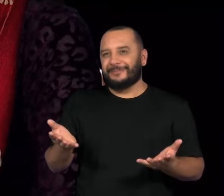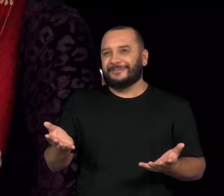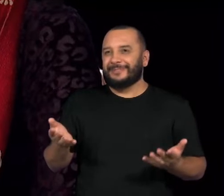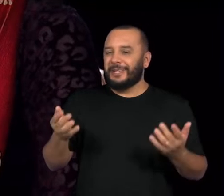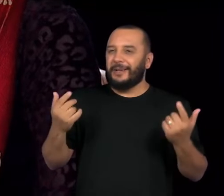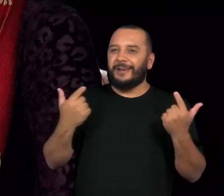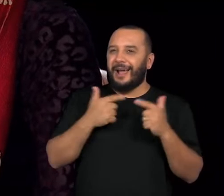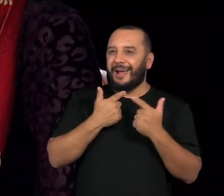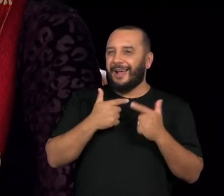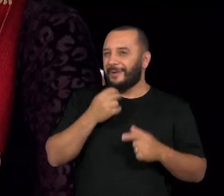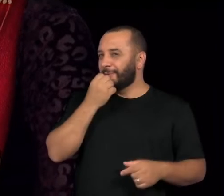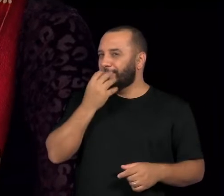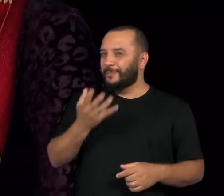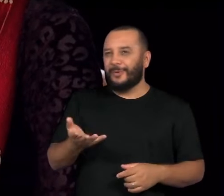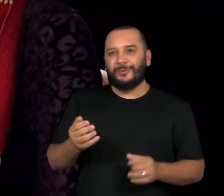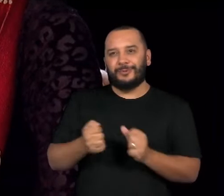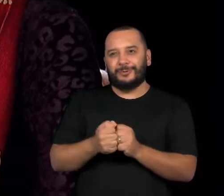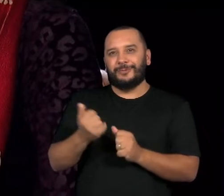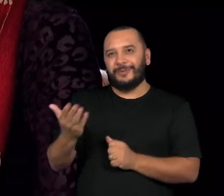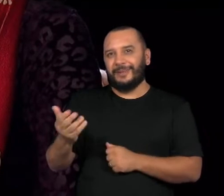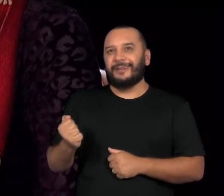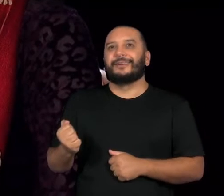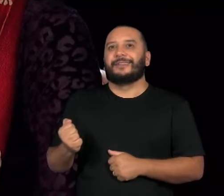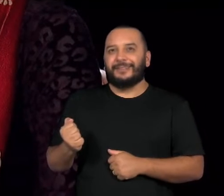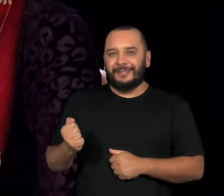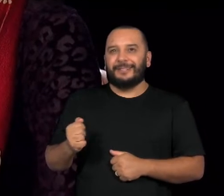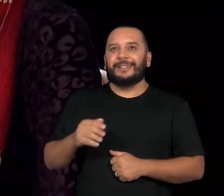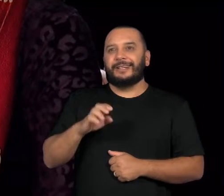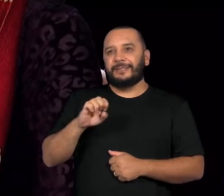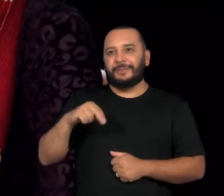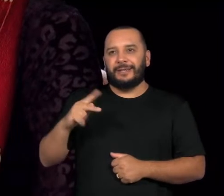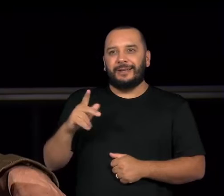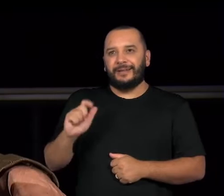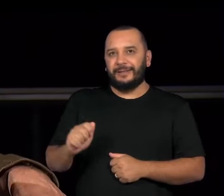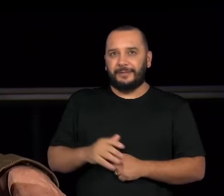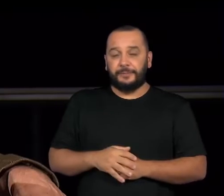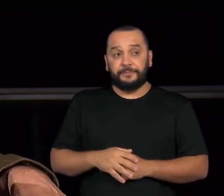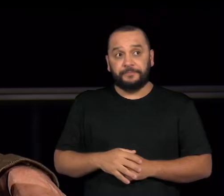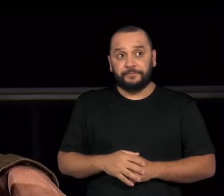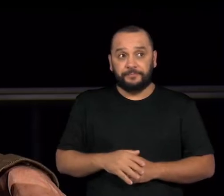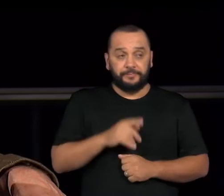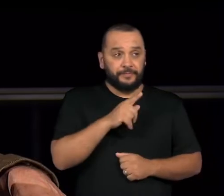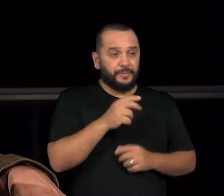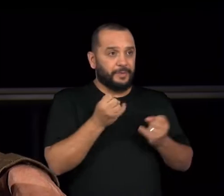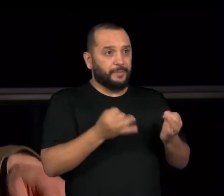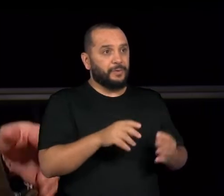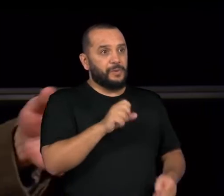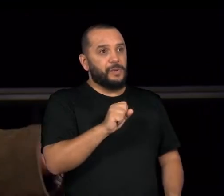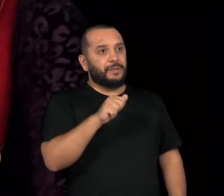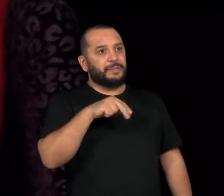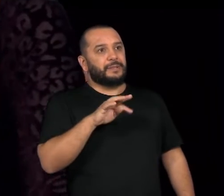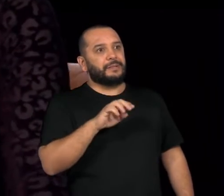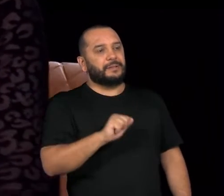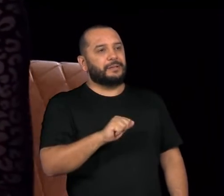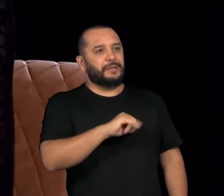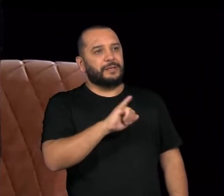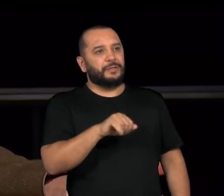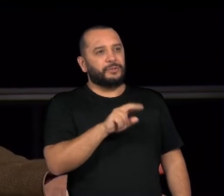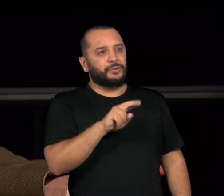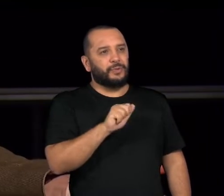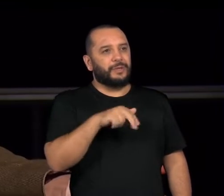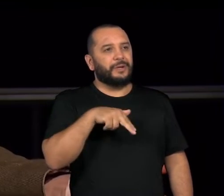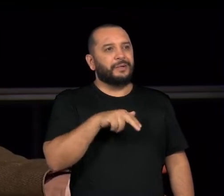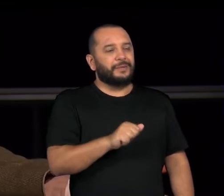Com a direção do Spinello. Excelente, Spinello. O Zé Carlos mencionou aí o Santa Joana. Santa Joana. Isso era inesquecível,